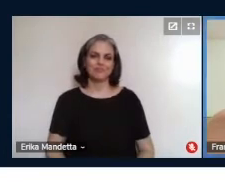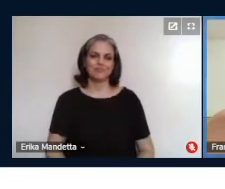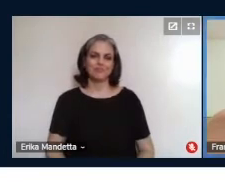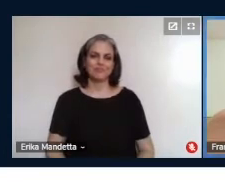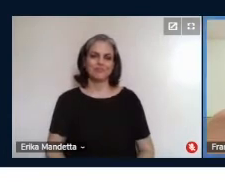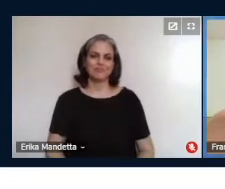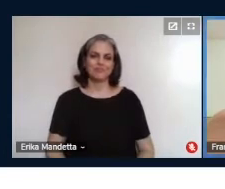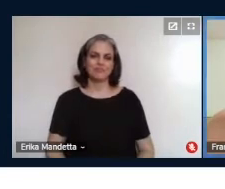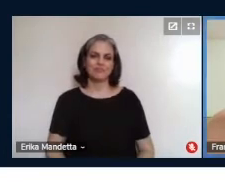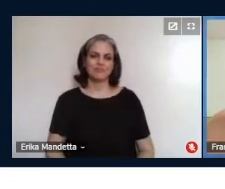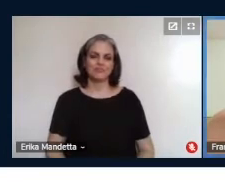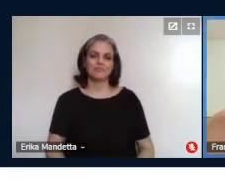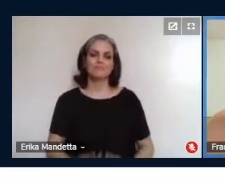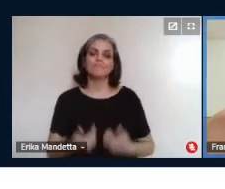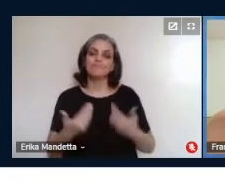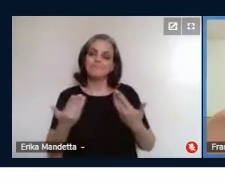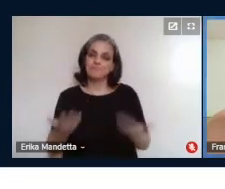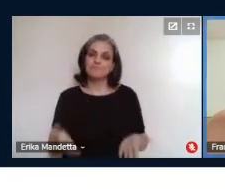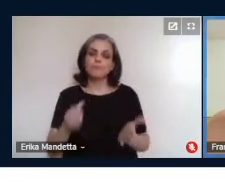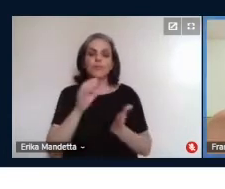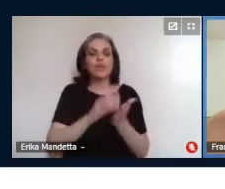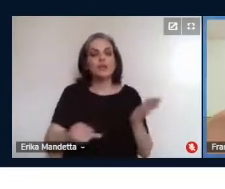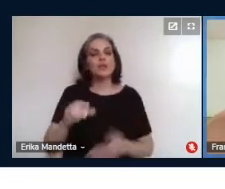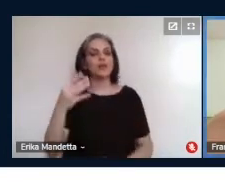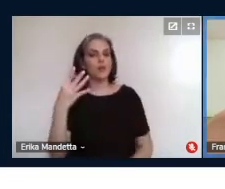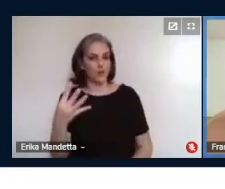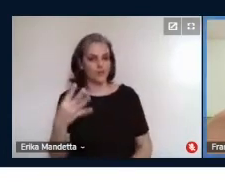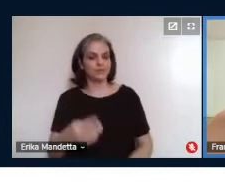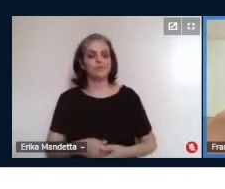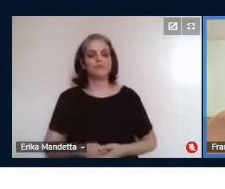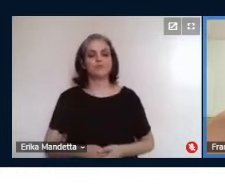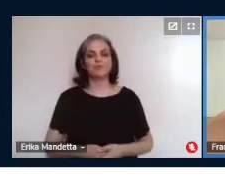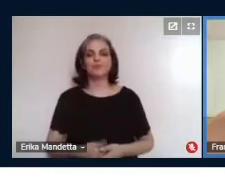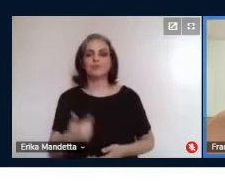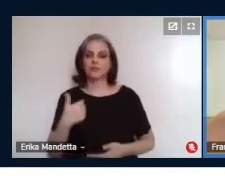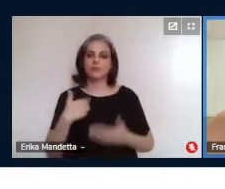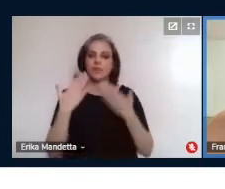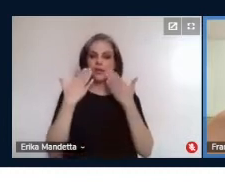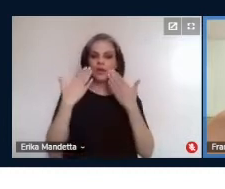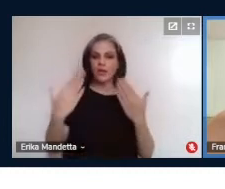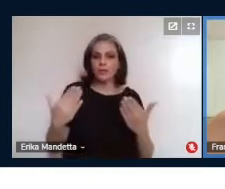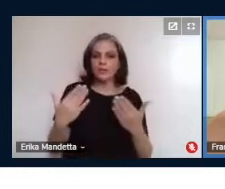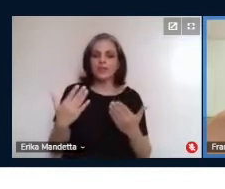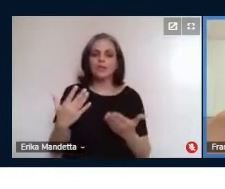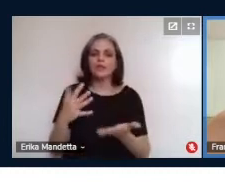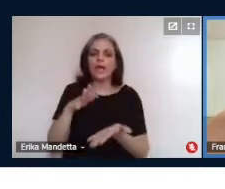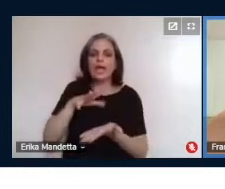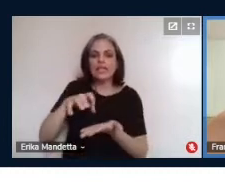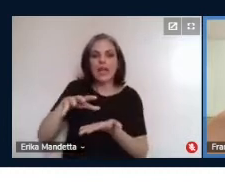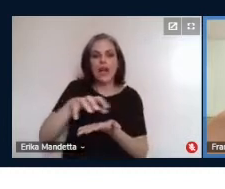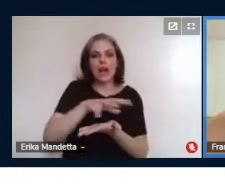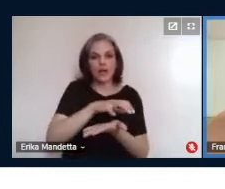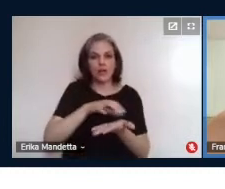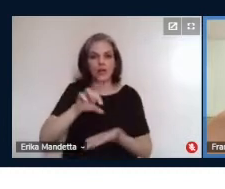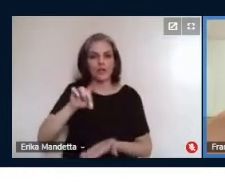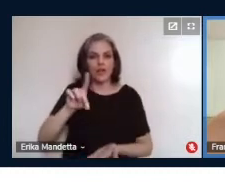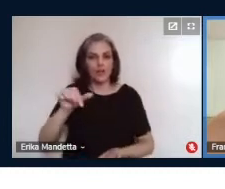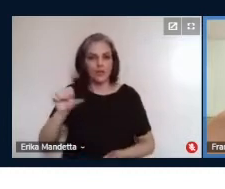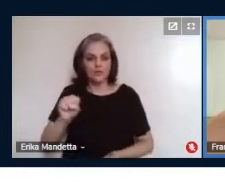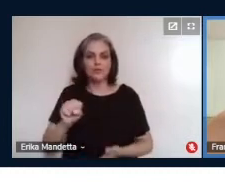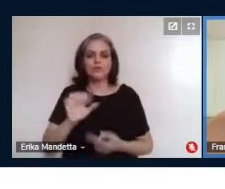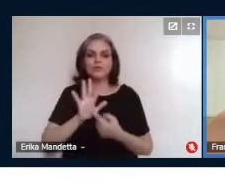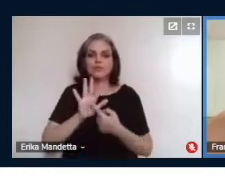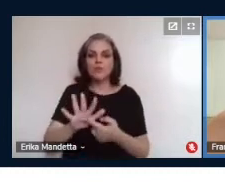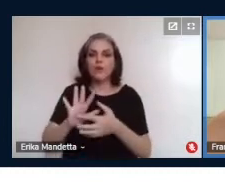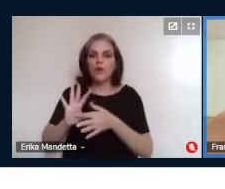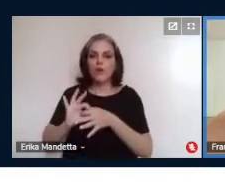aqui, então, no capítulo quatro, eu apresento e analiso os dados, primeiro falando sobre os contextos